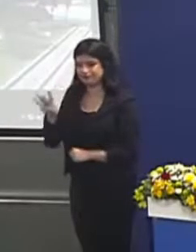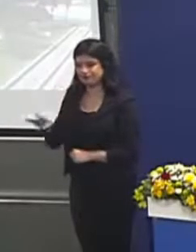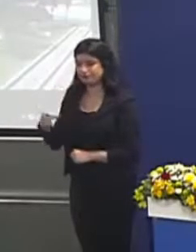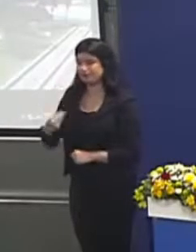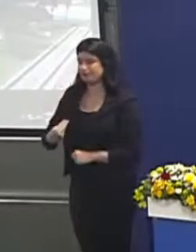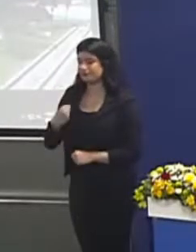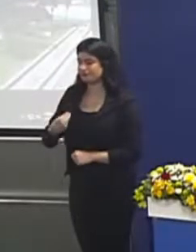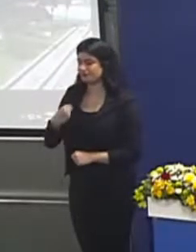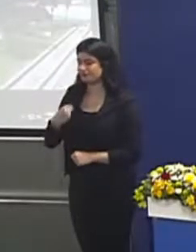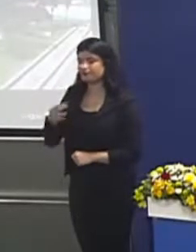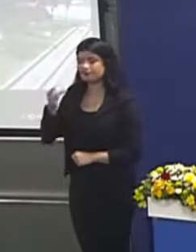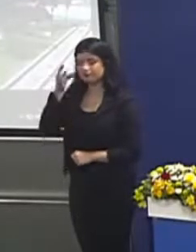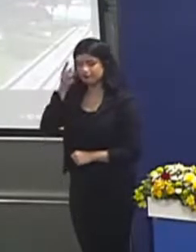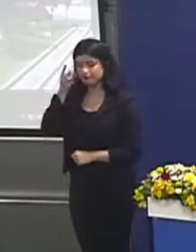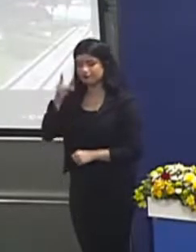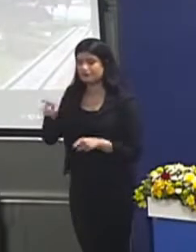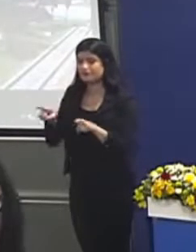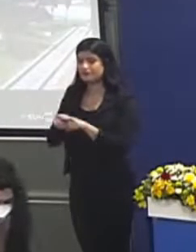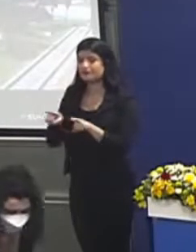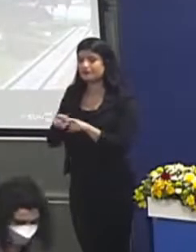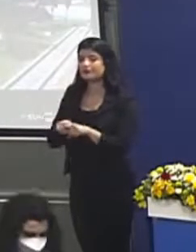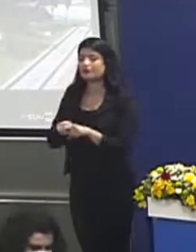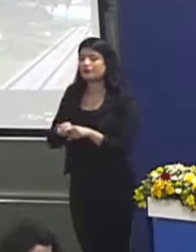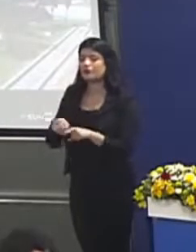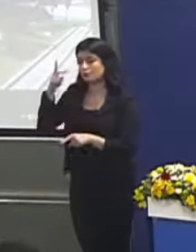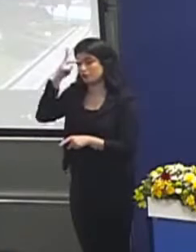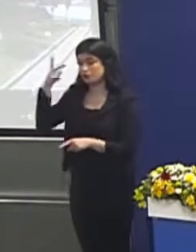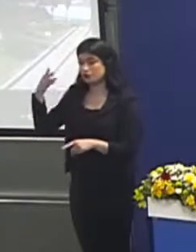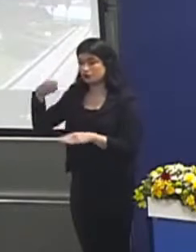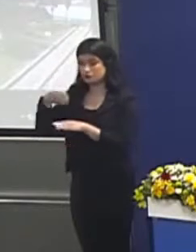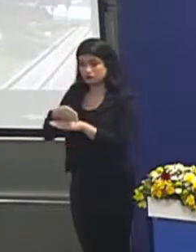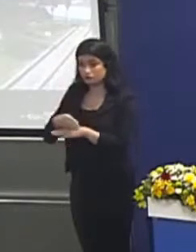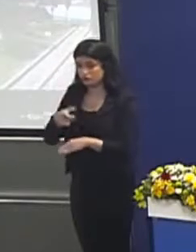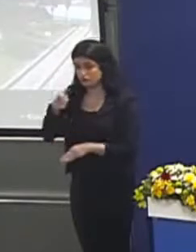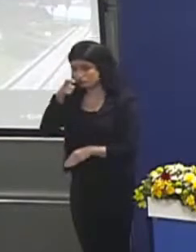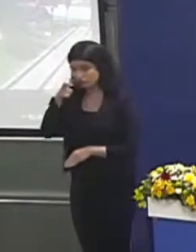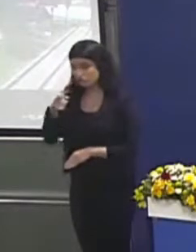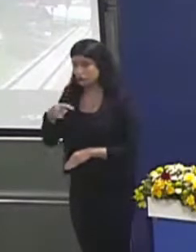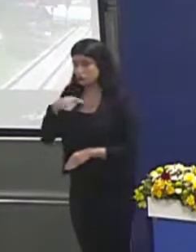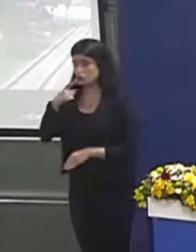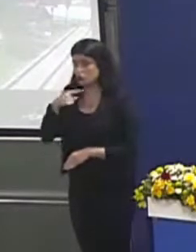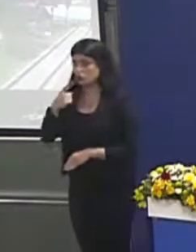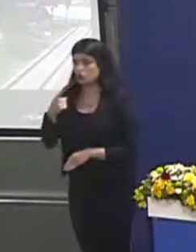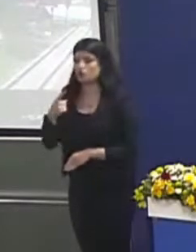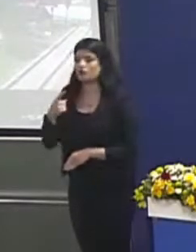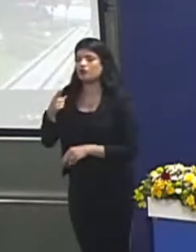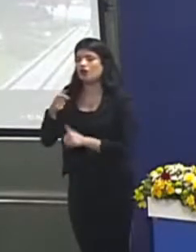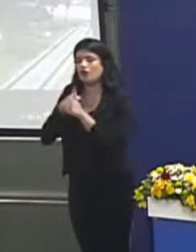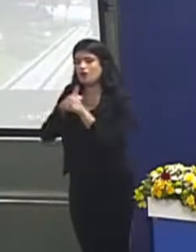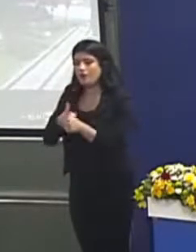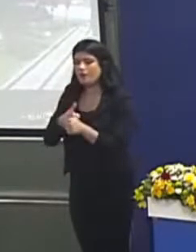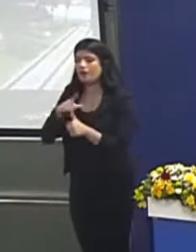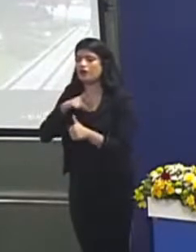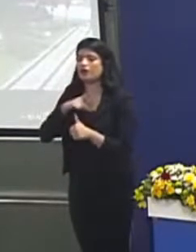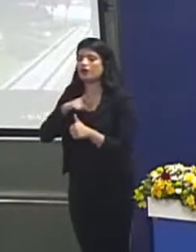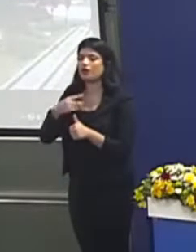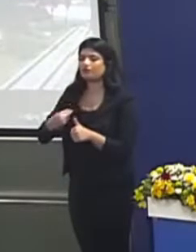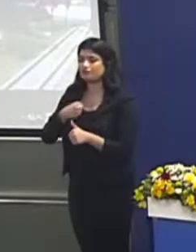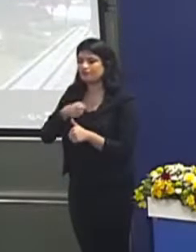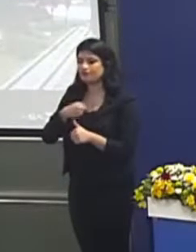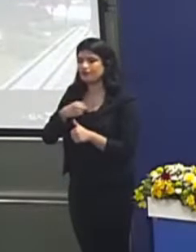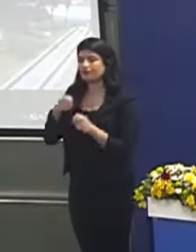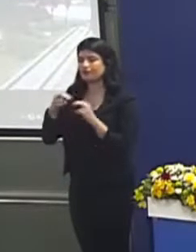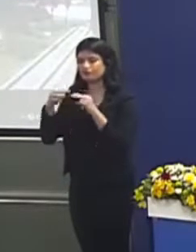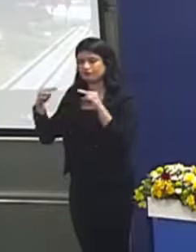aqui presentes, e para aqueles que não puderam comparecer, mas que nos acompanham através de suas casas